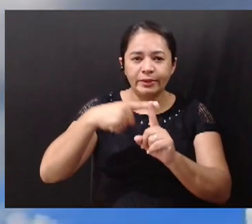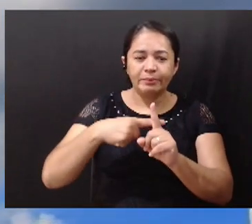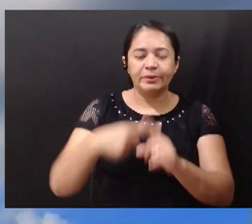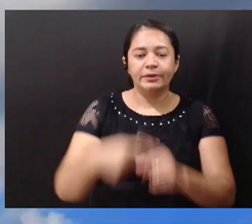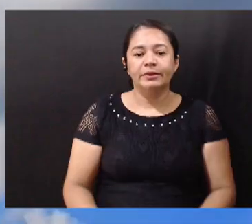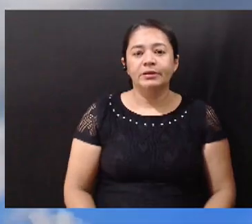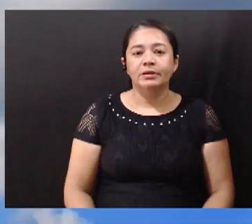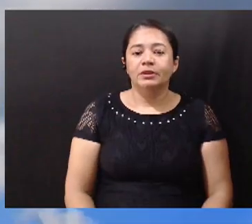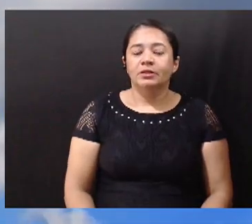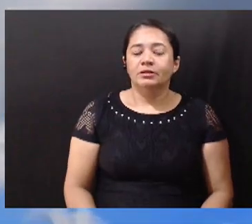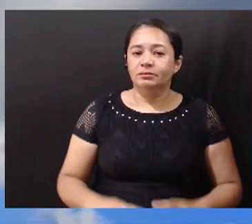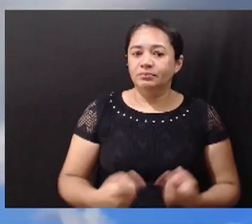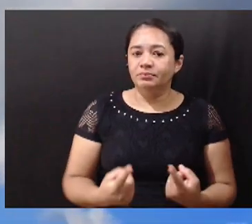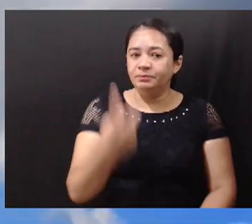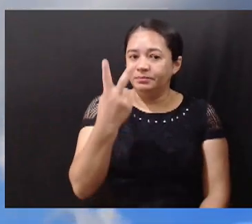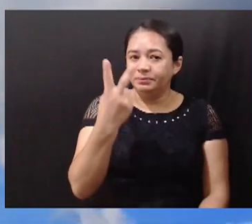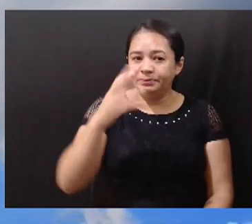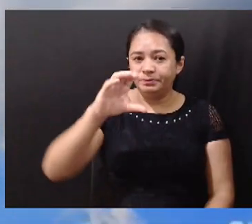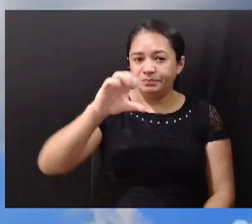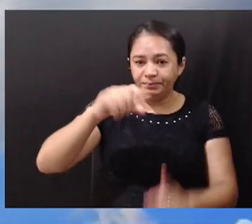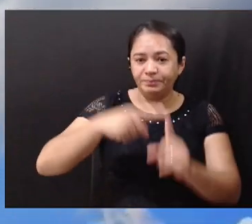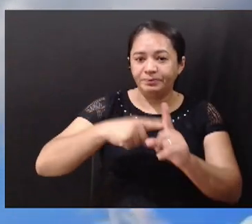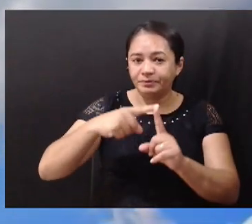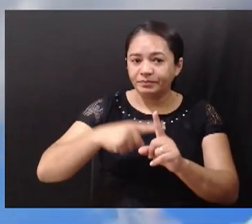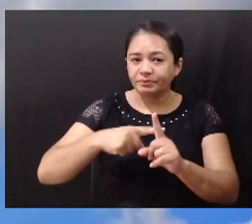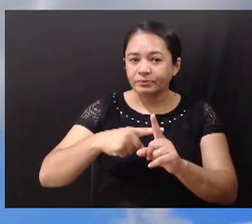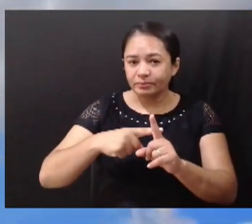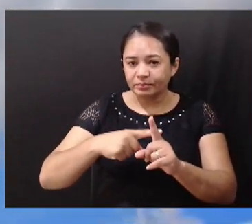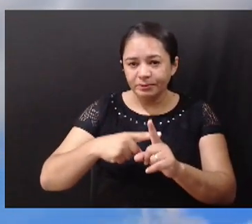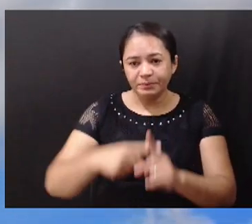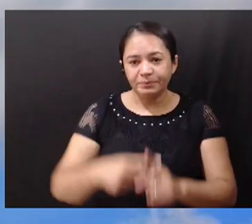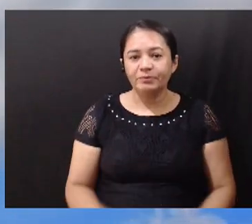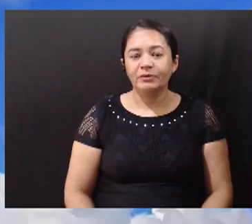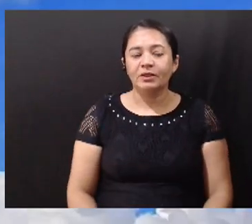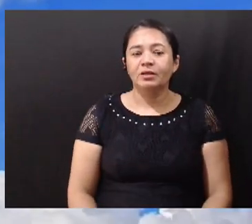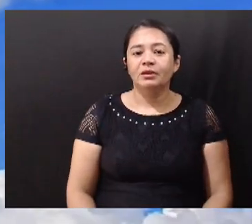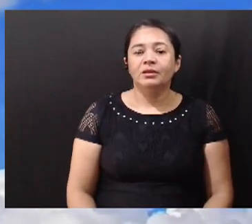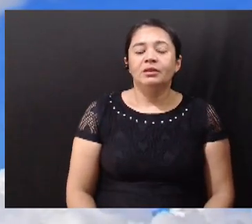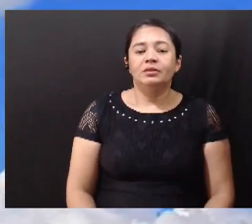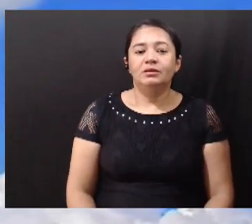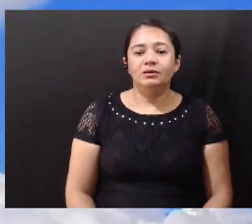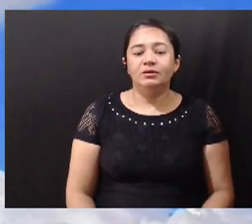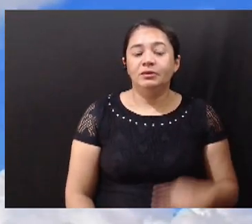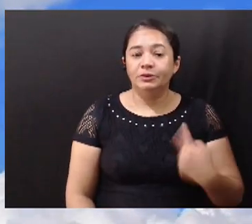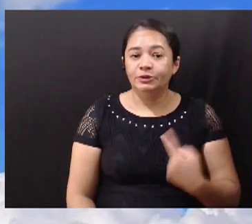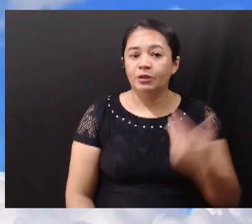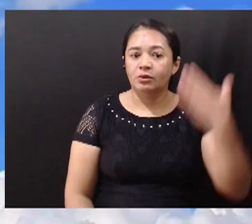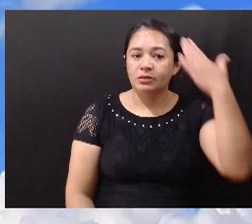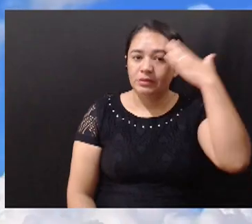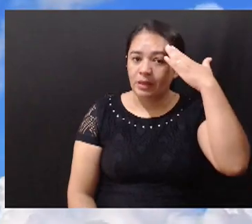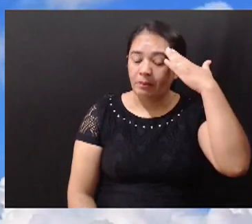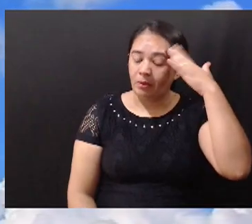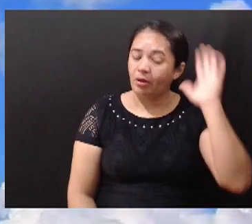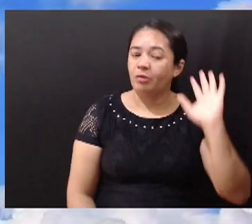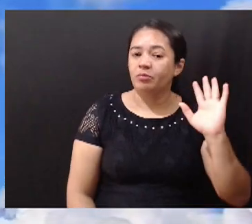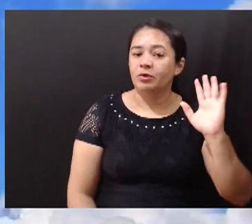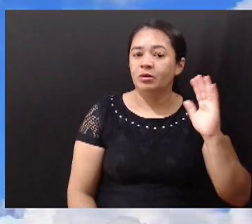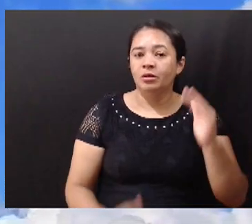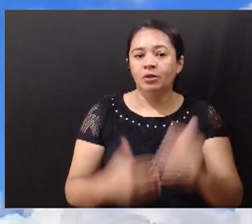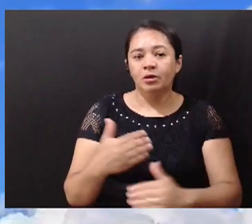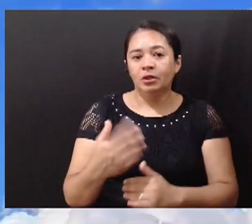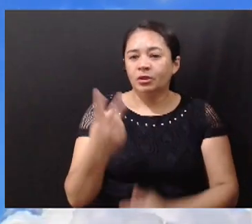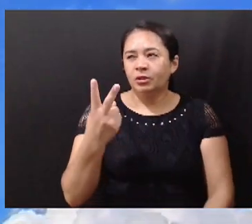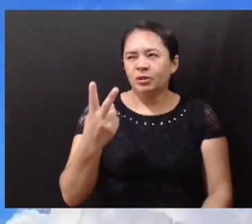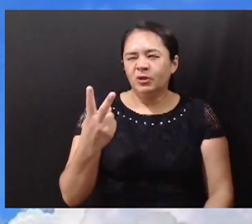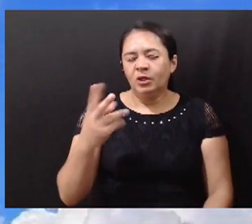olha, 29 graus de acordo com a previsão do tempo, com a meteorologia, só que a gente sabe que na real, depois aí das 2, 3 da